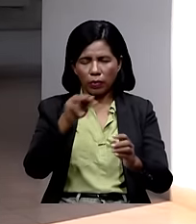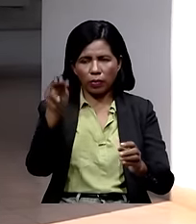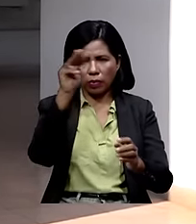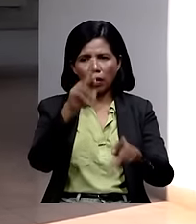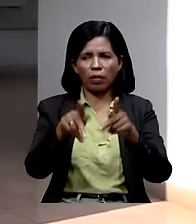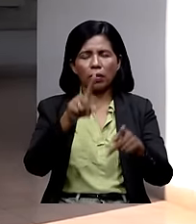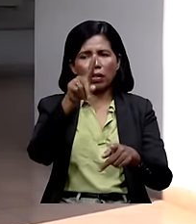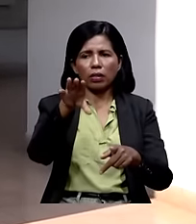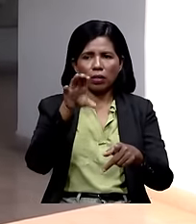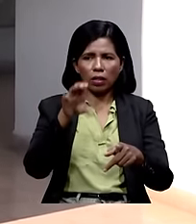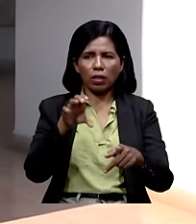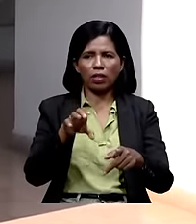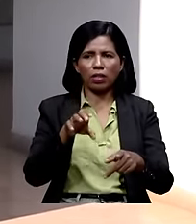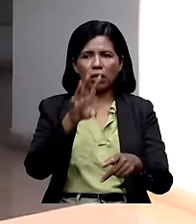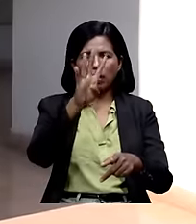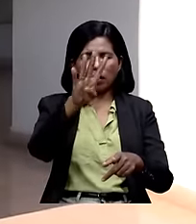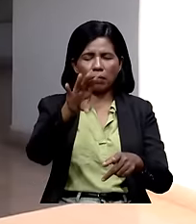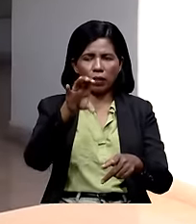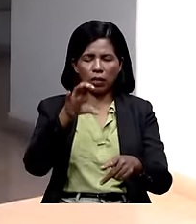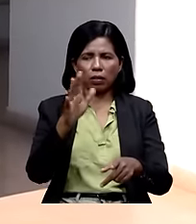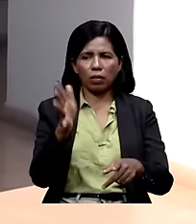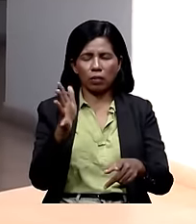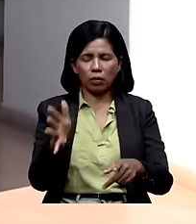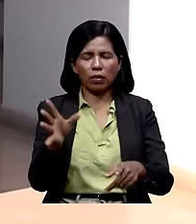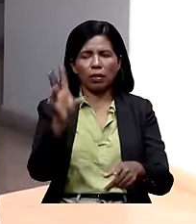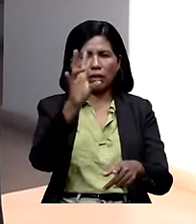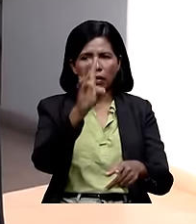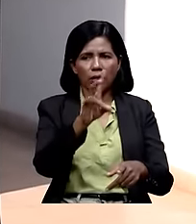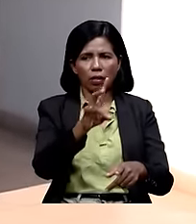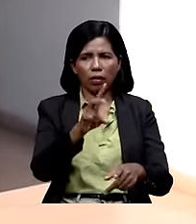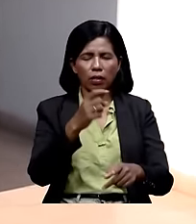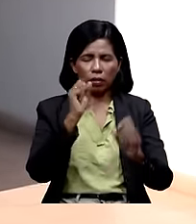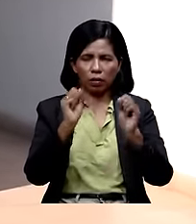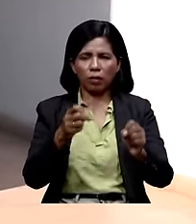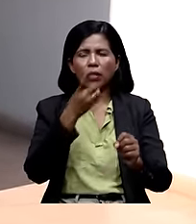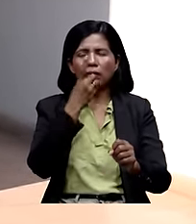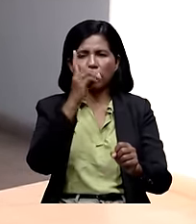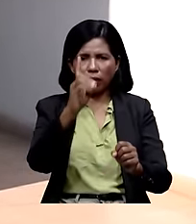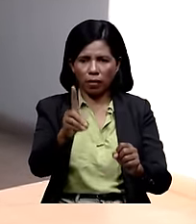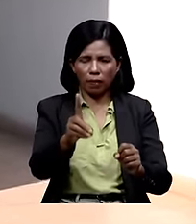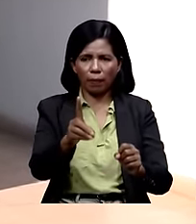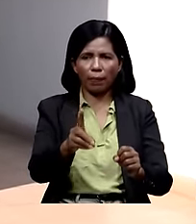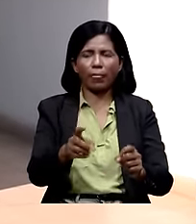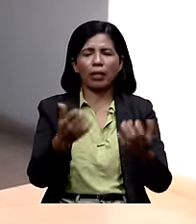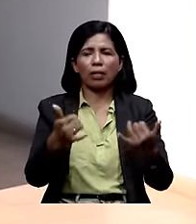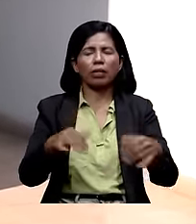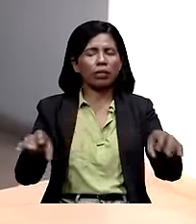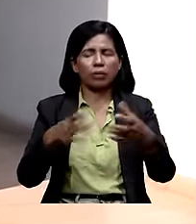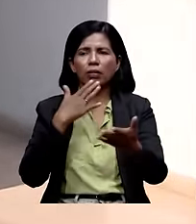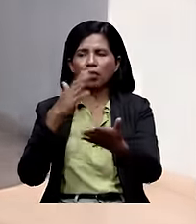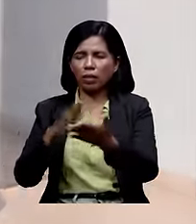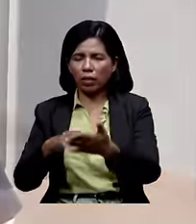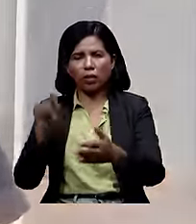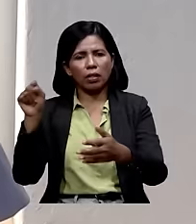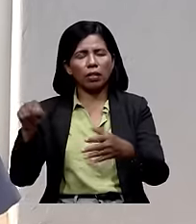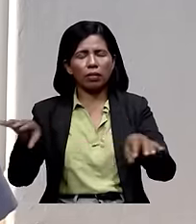nai atus ida atus hat lima nul kan ini nul resin maka atu bele dehan katak ida ne servisu dia ida ne servisu